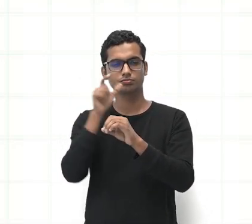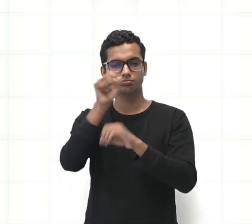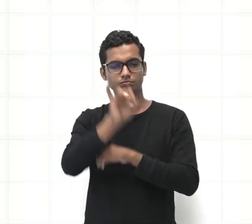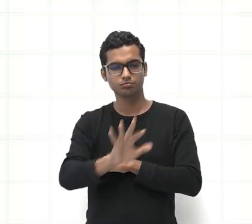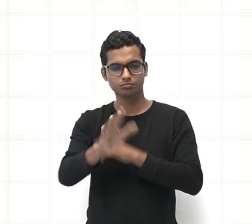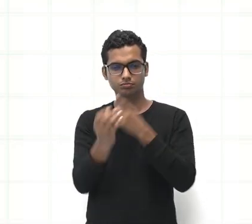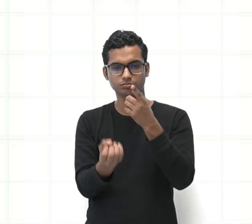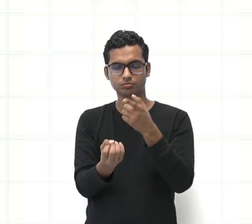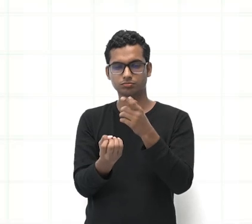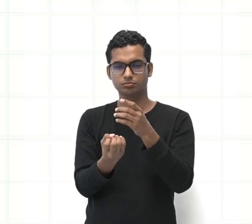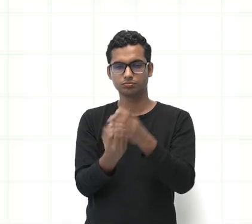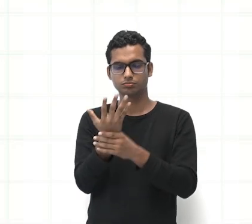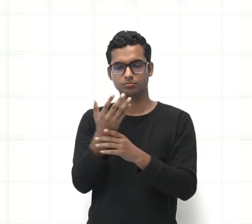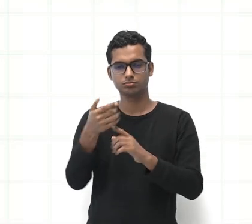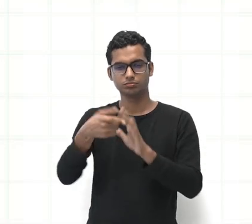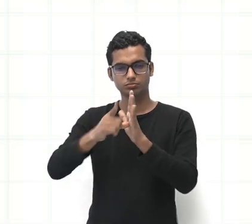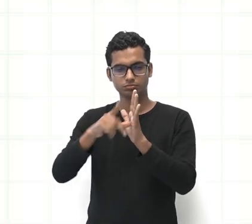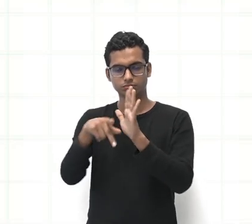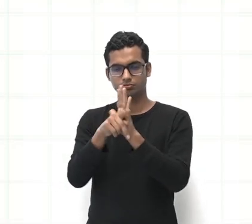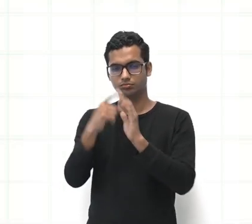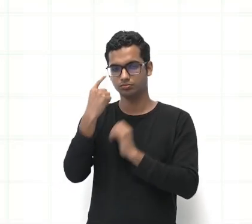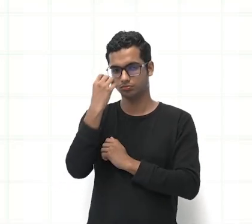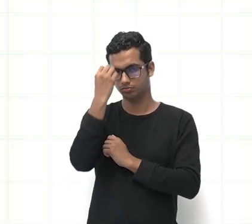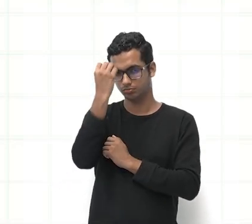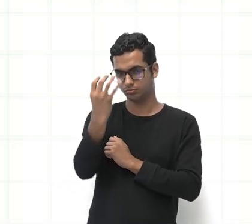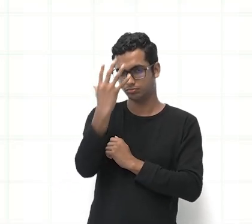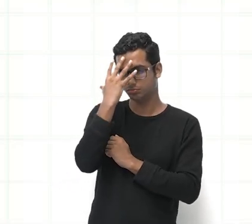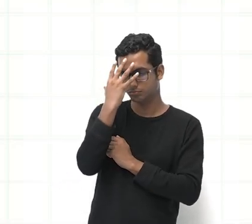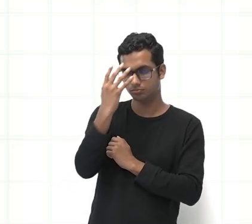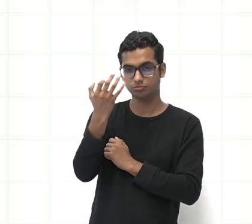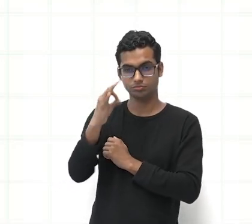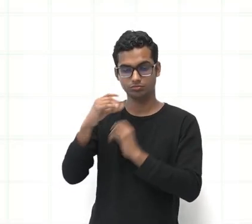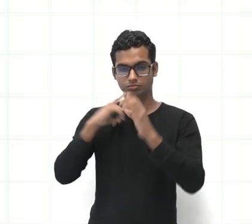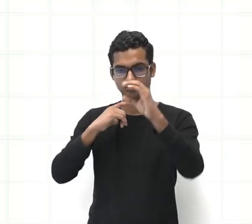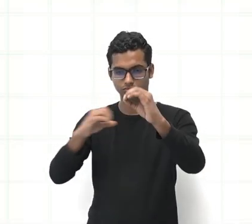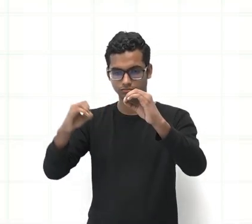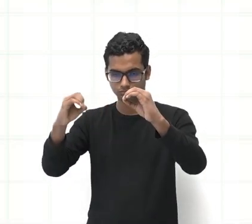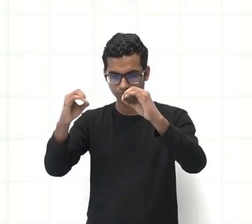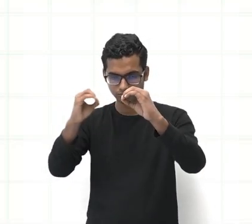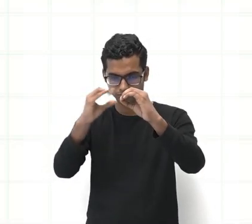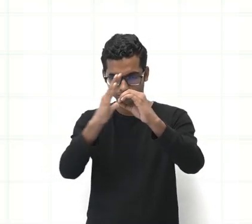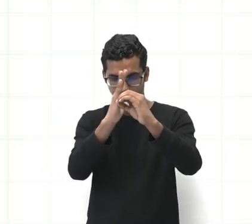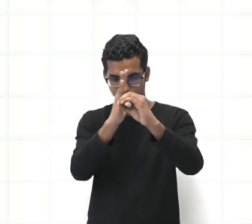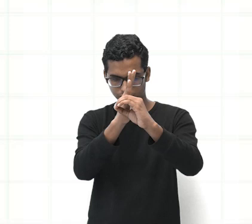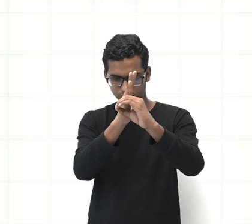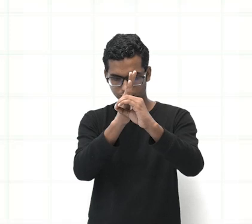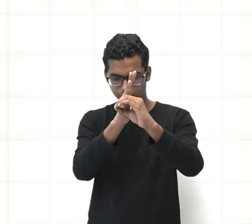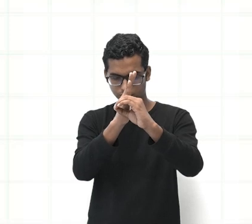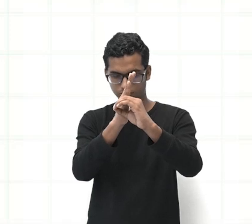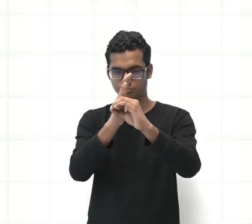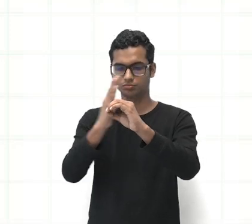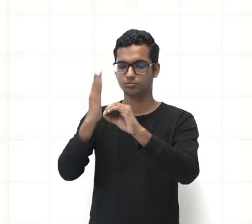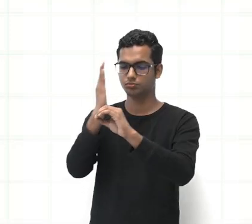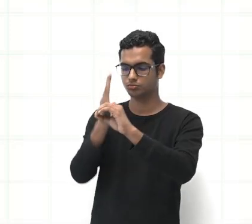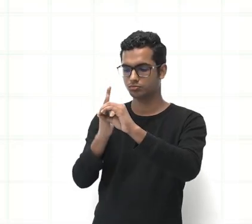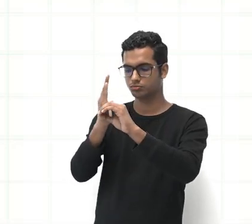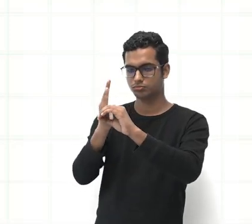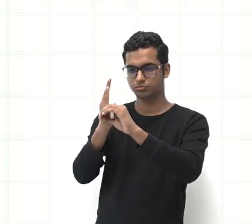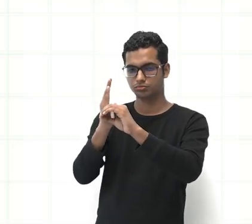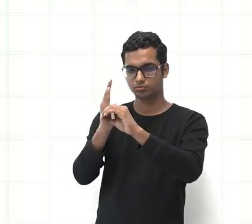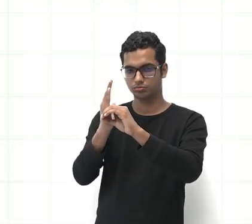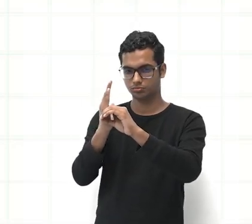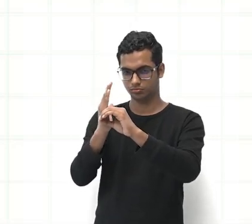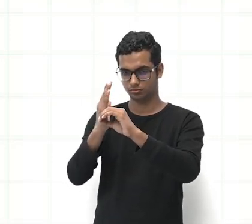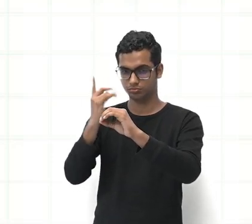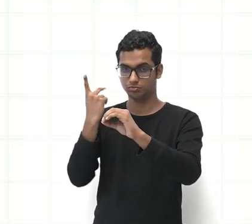o que dá o problema desse aspecto da miopia. Olha só que interessante, a imagem vai se formar fora do local onde